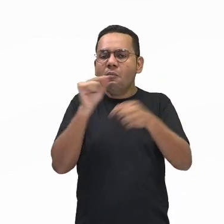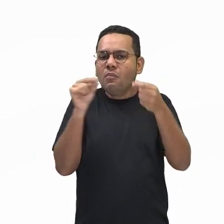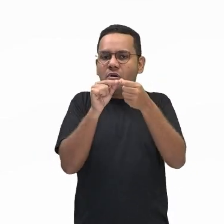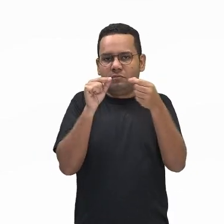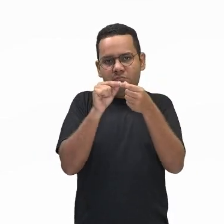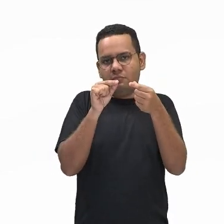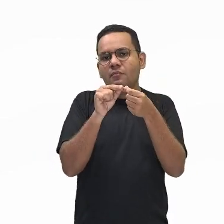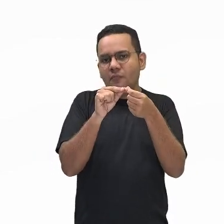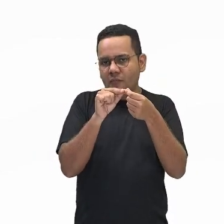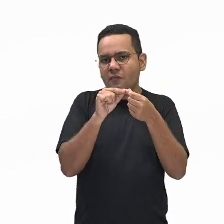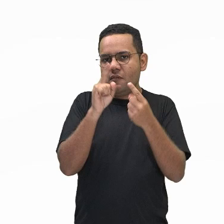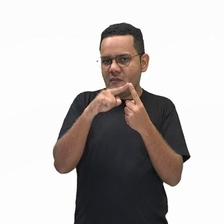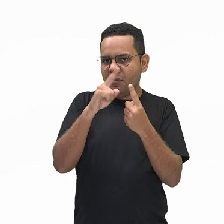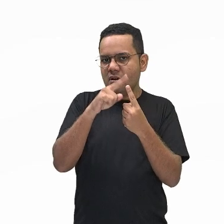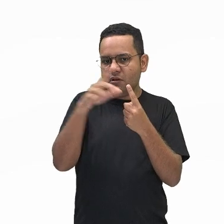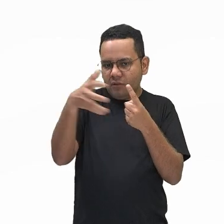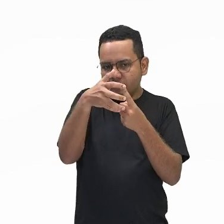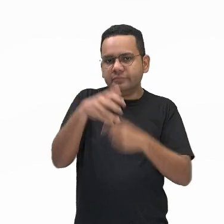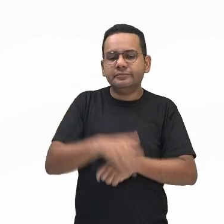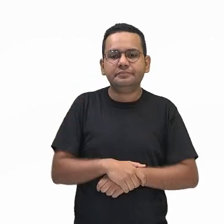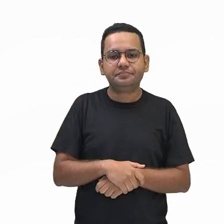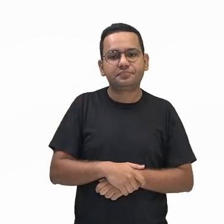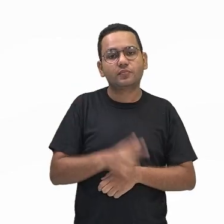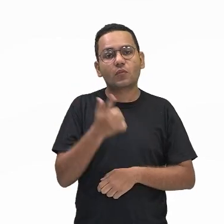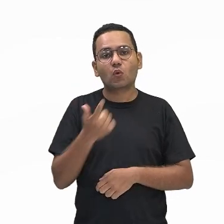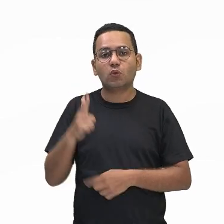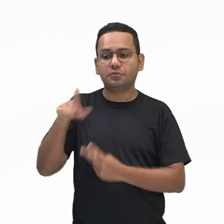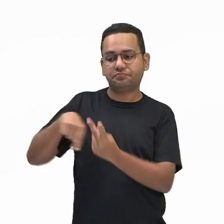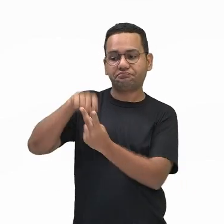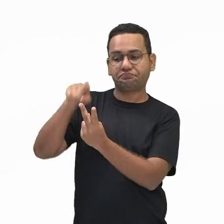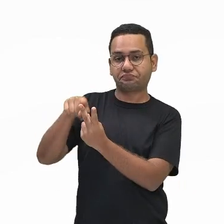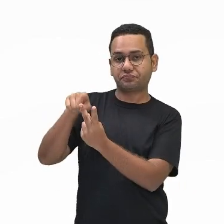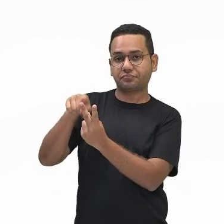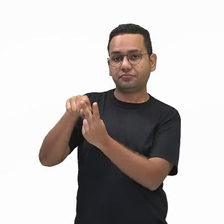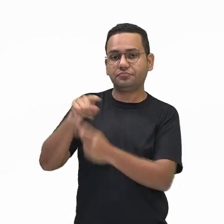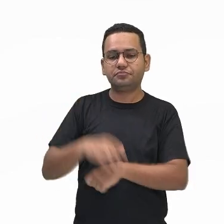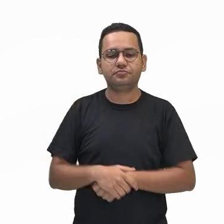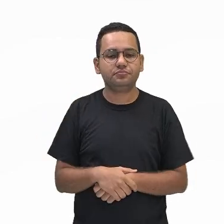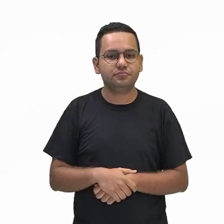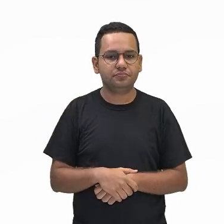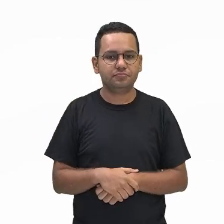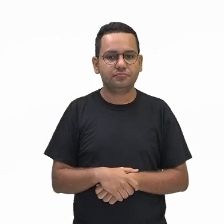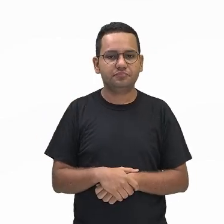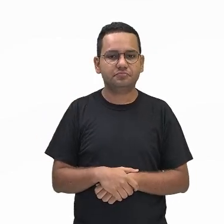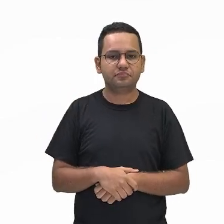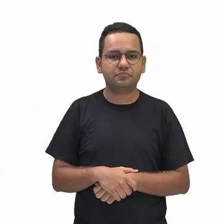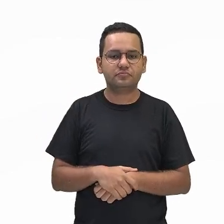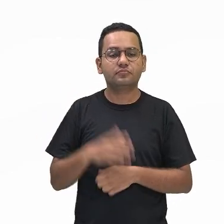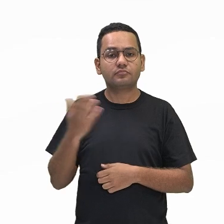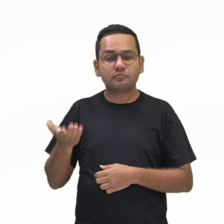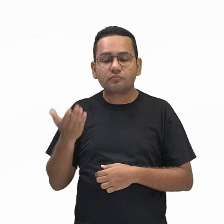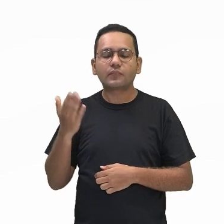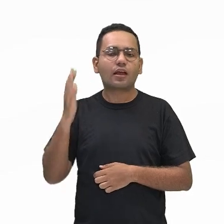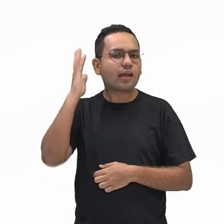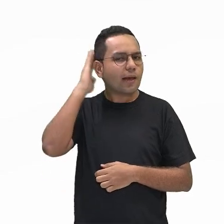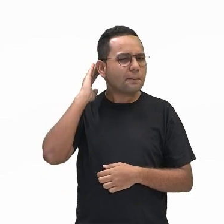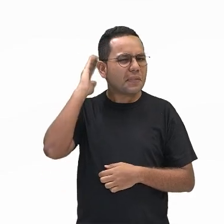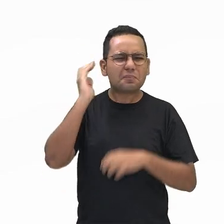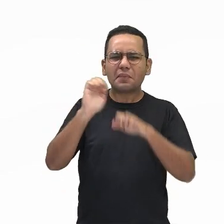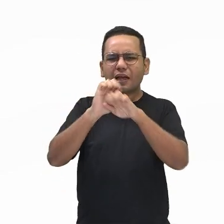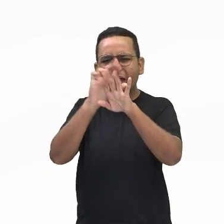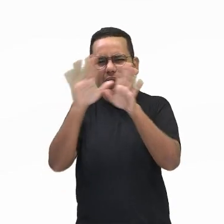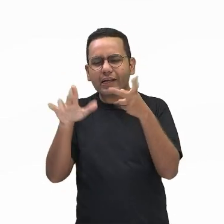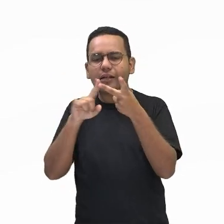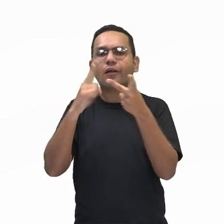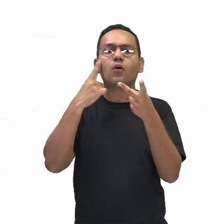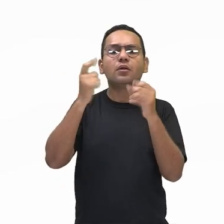genes dominantes. E a gente tem exemplos de genes recessivos, por exemplo, os cabelos claros, os olhos claros,